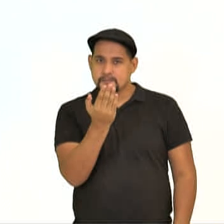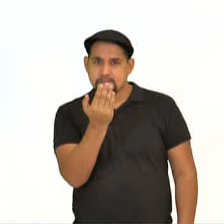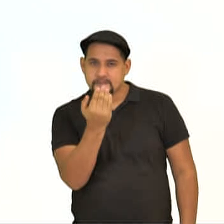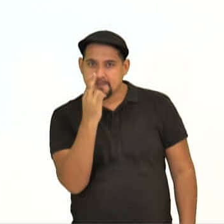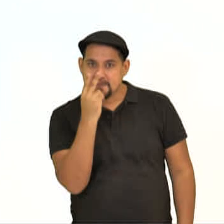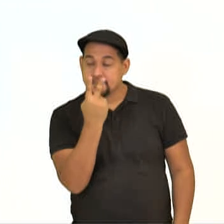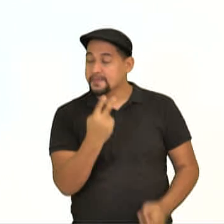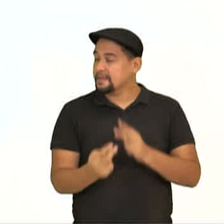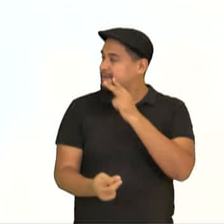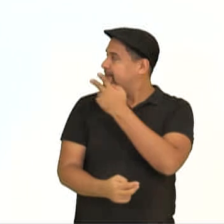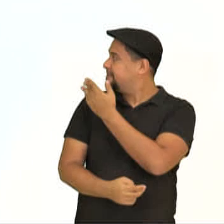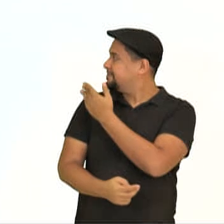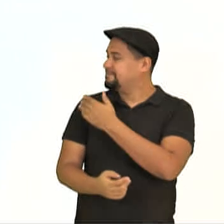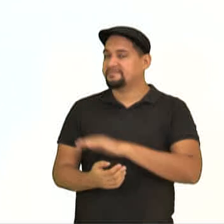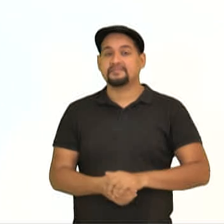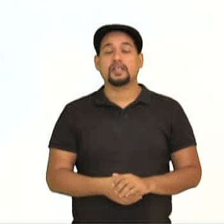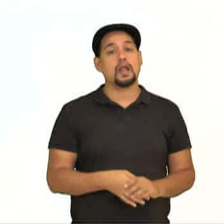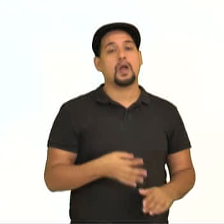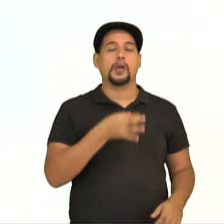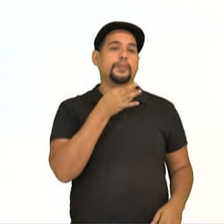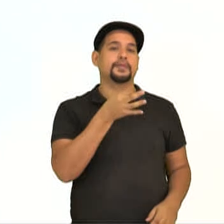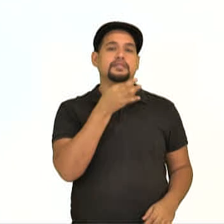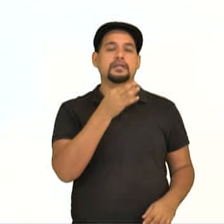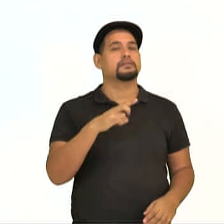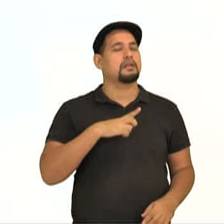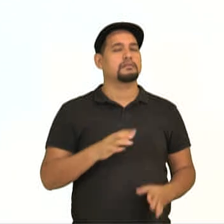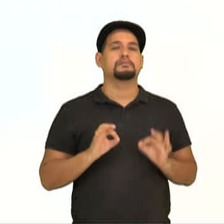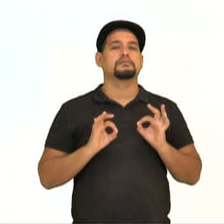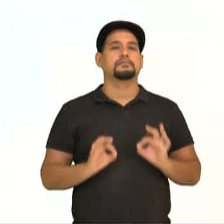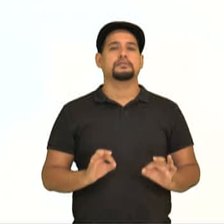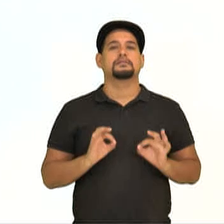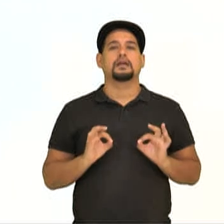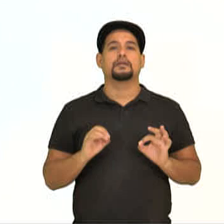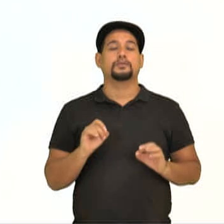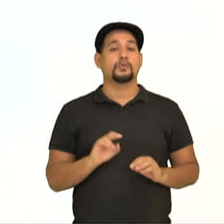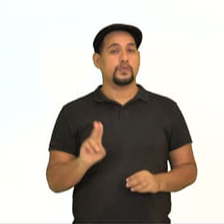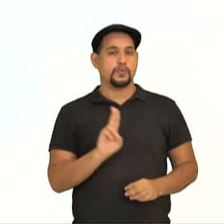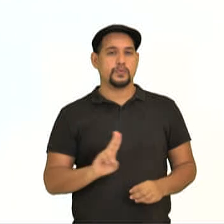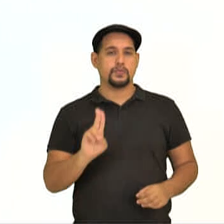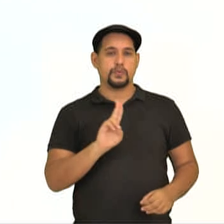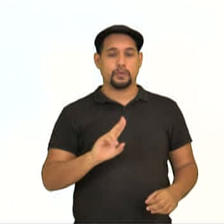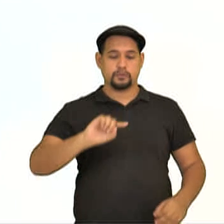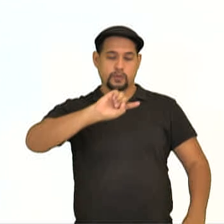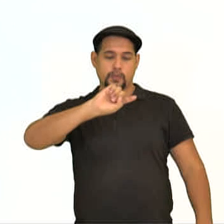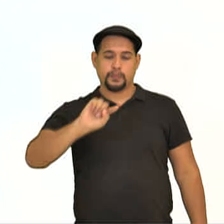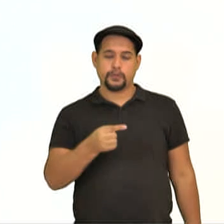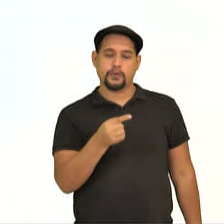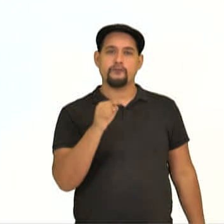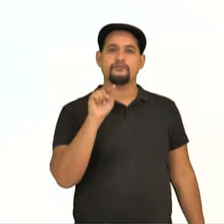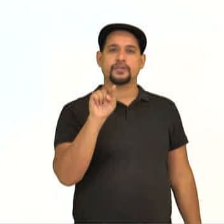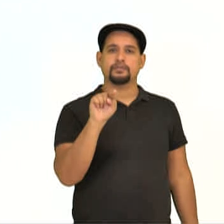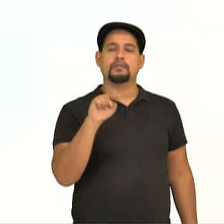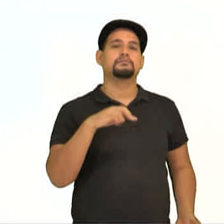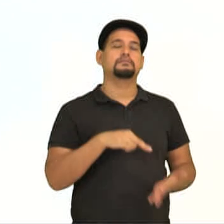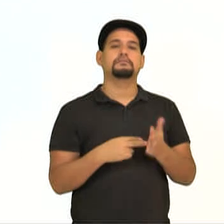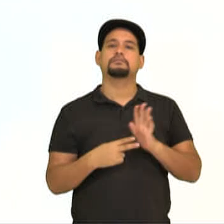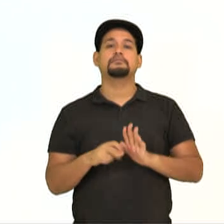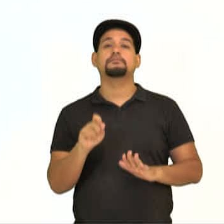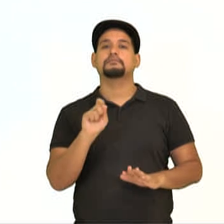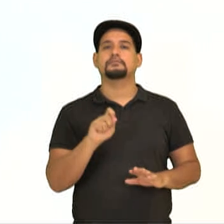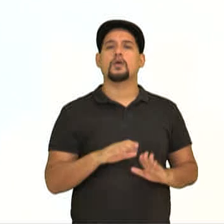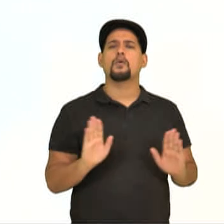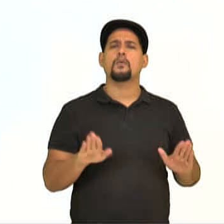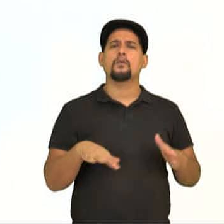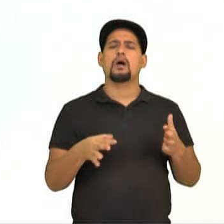vamos só. Leiam aí. A opção em que está correto o emprego do ponto e vírgula é. Qual